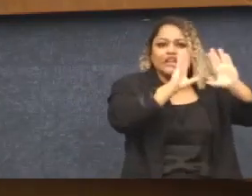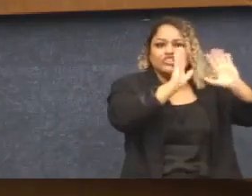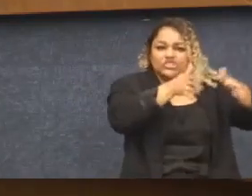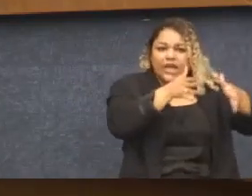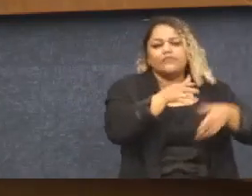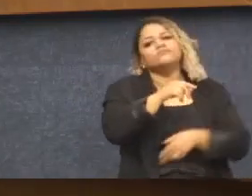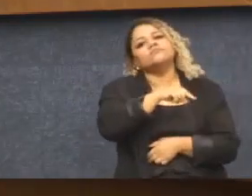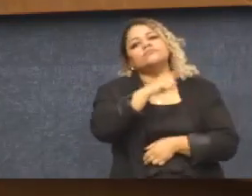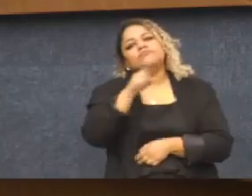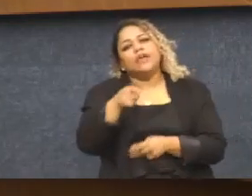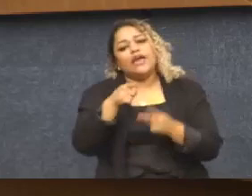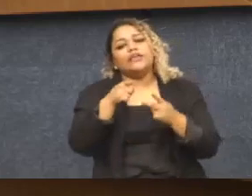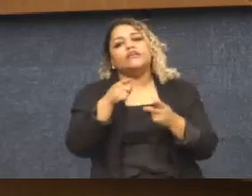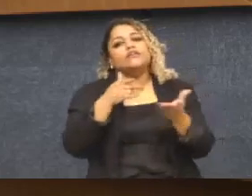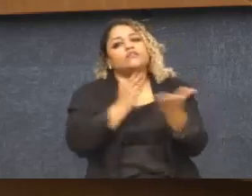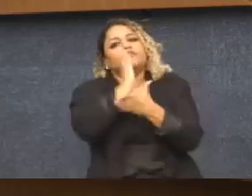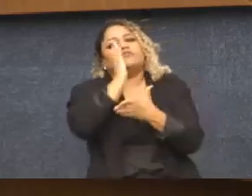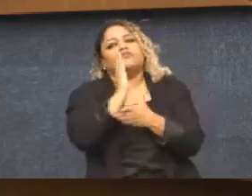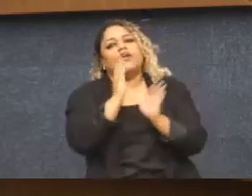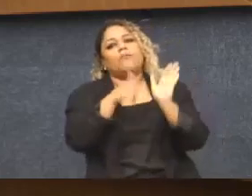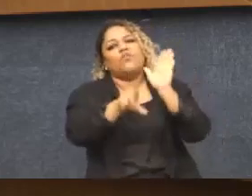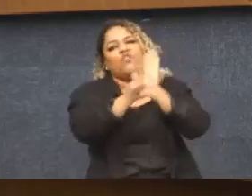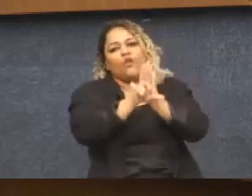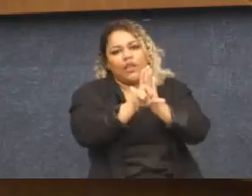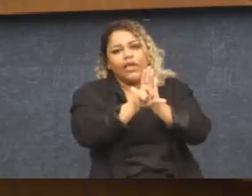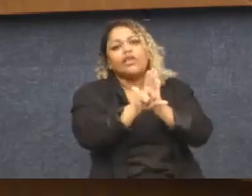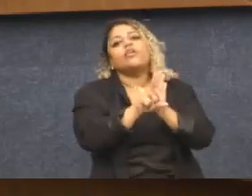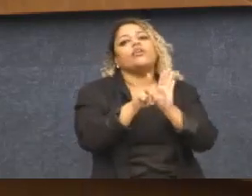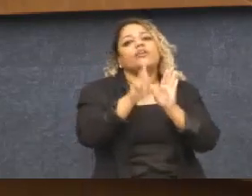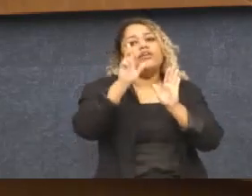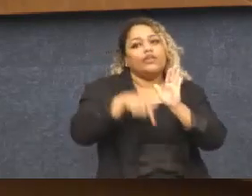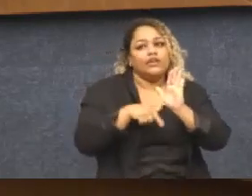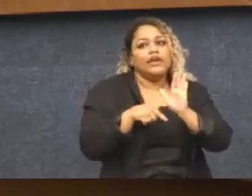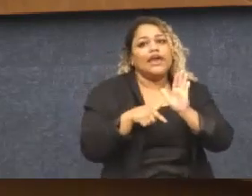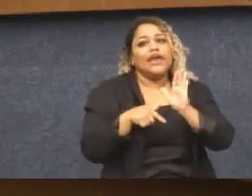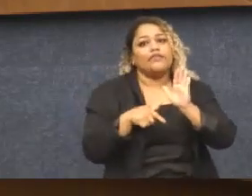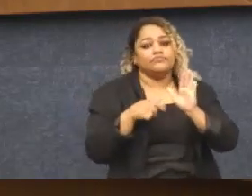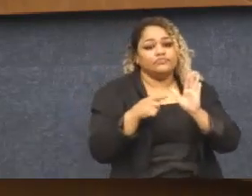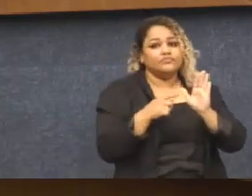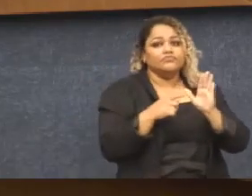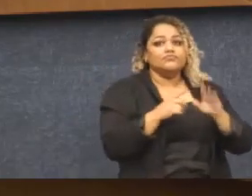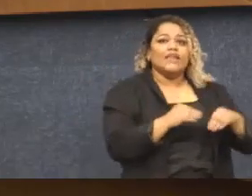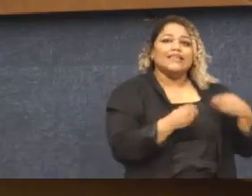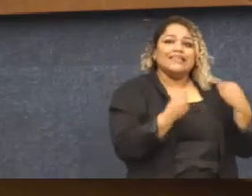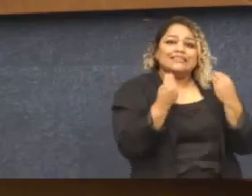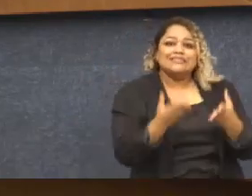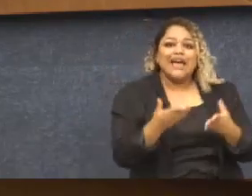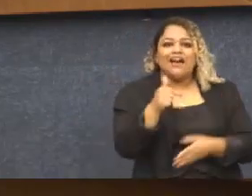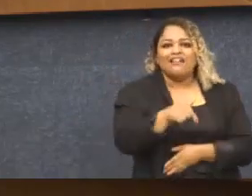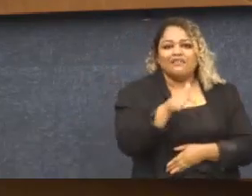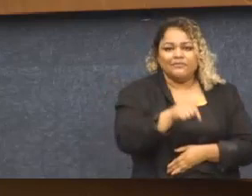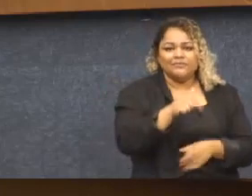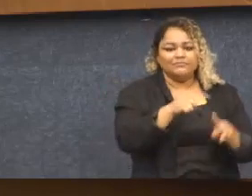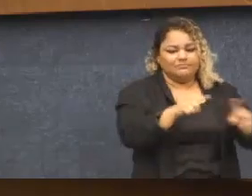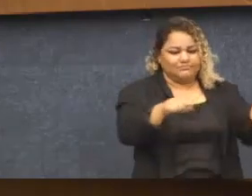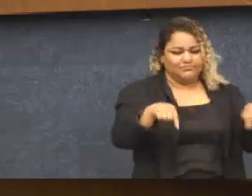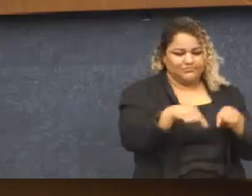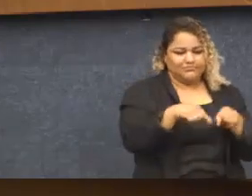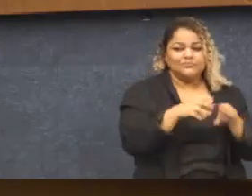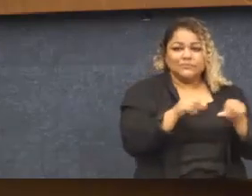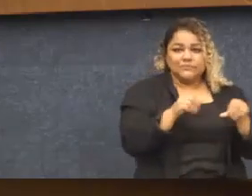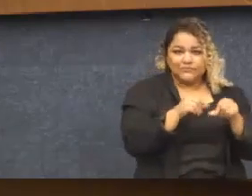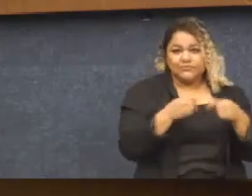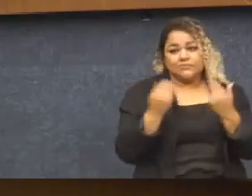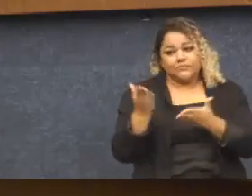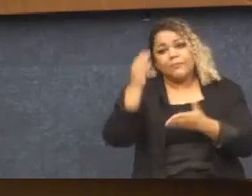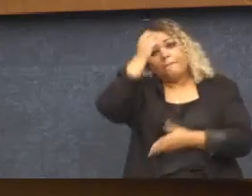Estado sancionou a lei que fazia justamente a cessão dessa área para a Prefeitura de